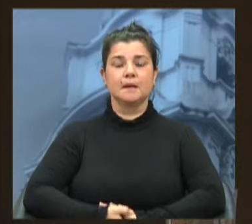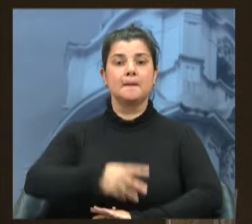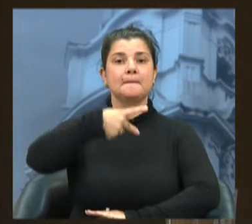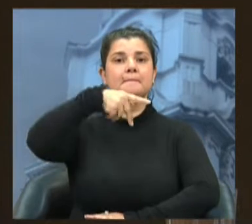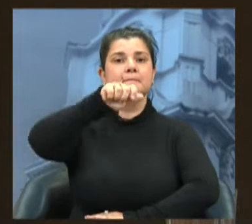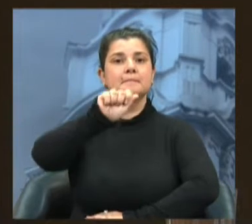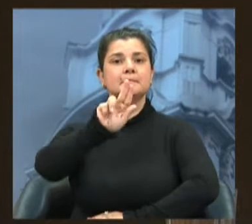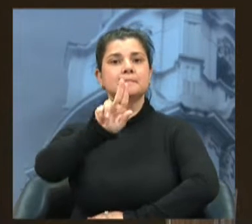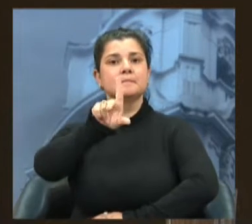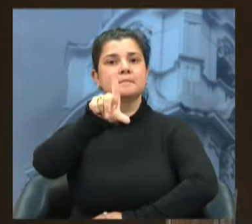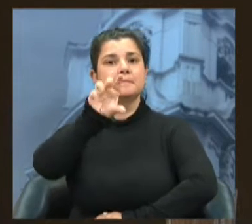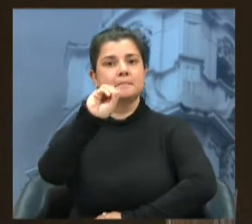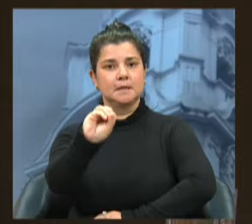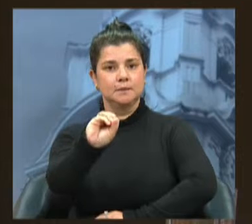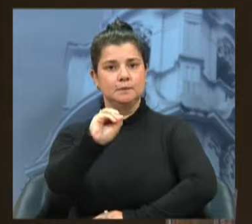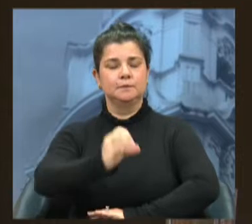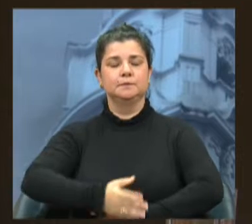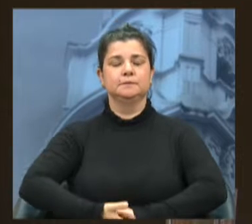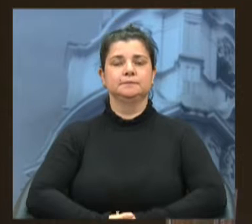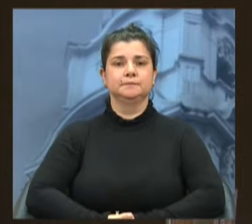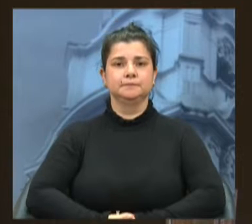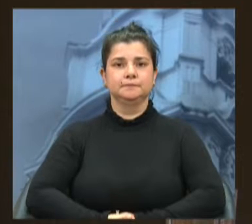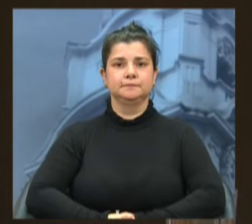Paulo Jair Lopes Correia.